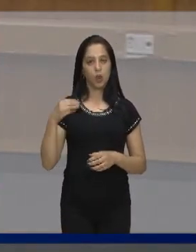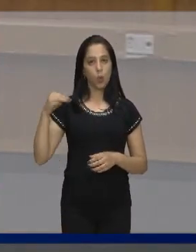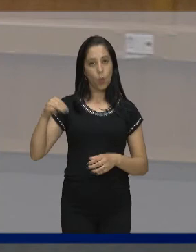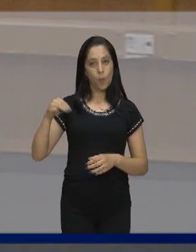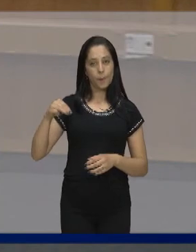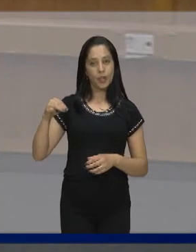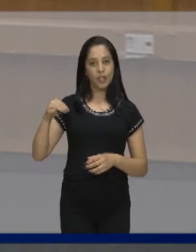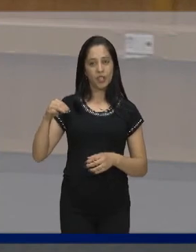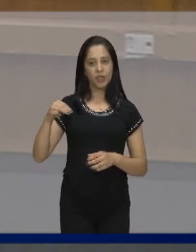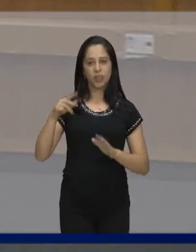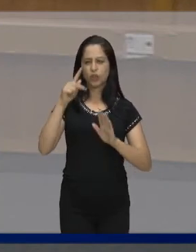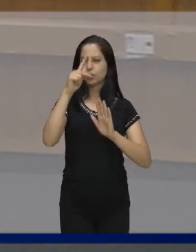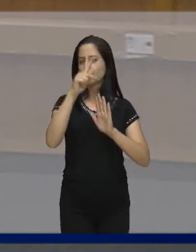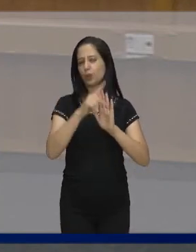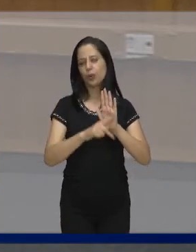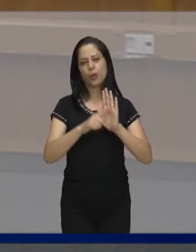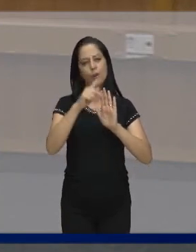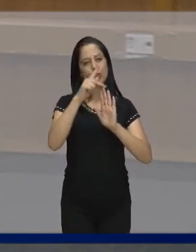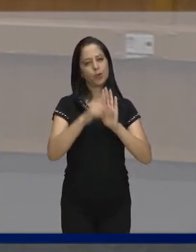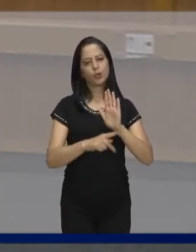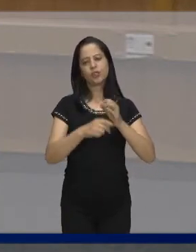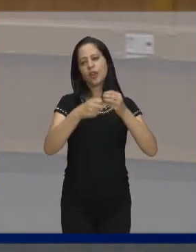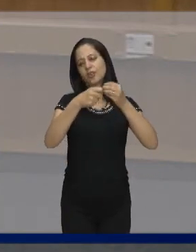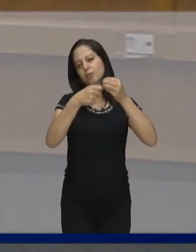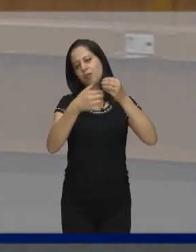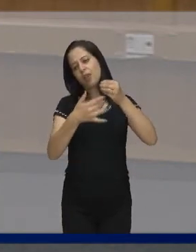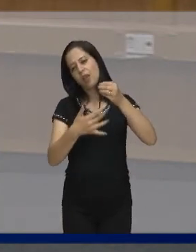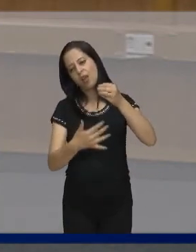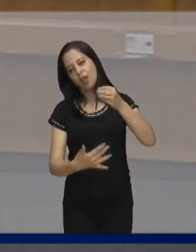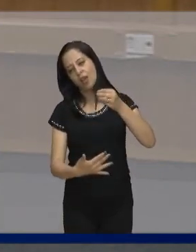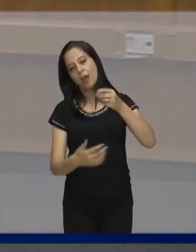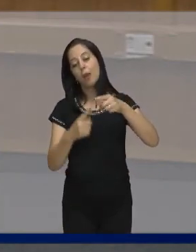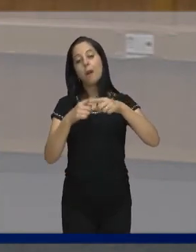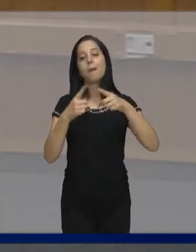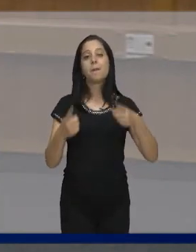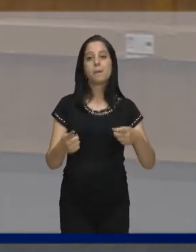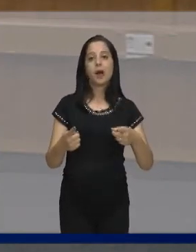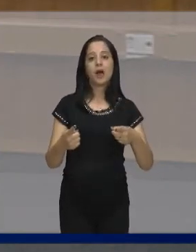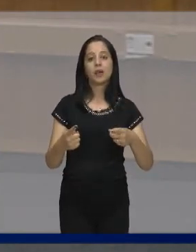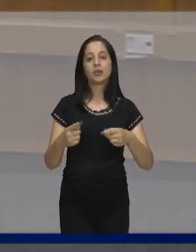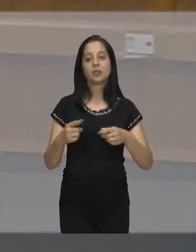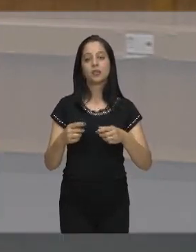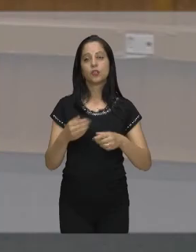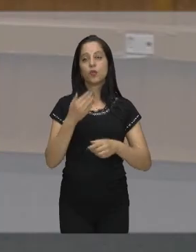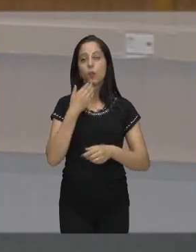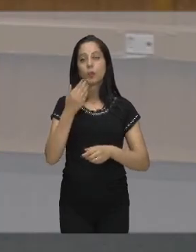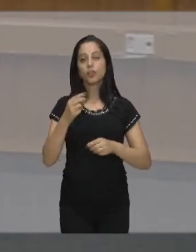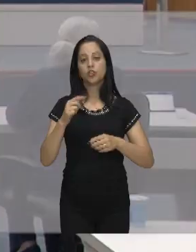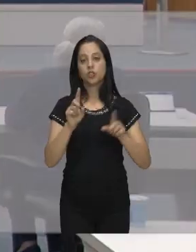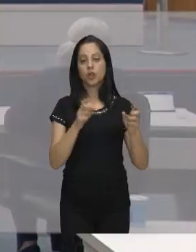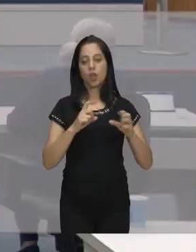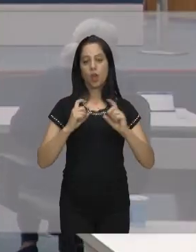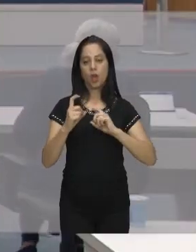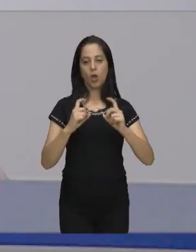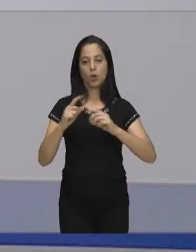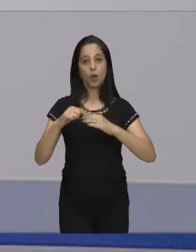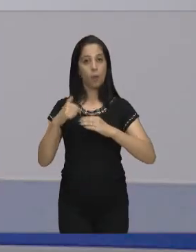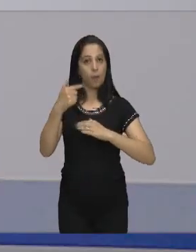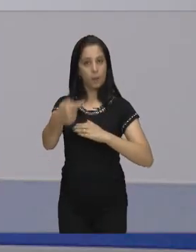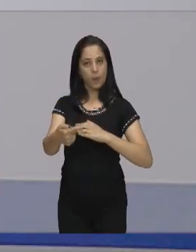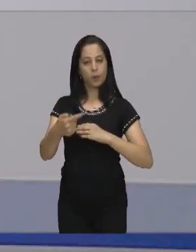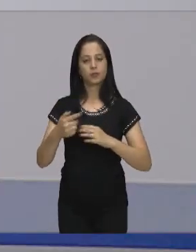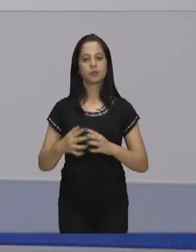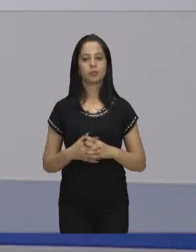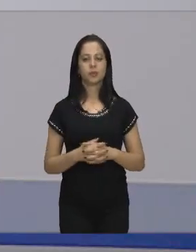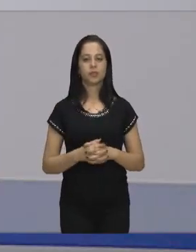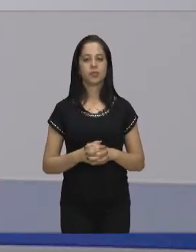sérios projetos que eu tenho aí hoje, mas pelo passar da hora, eu vou deixar para a próxima sessão. Muito obrigado. Obrigado, vereador José